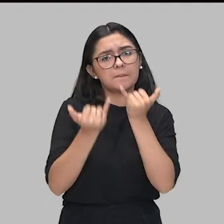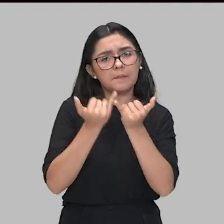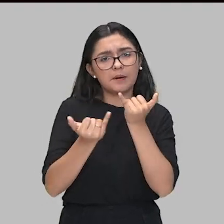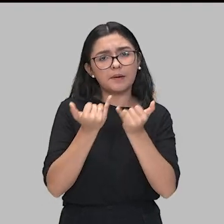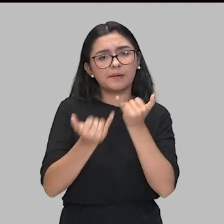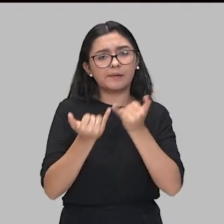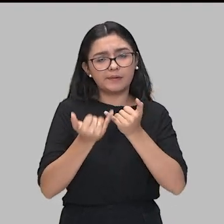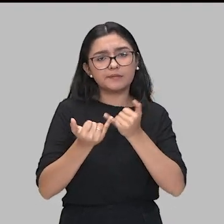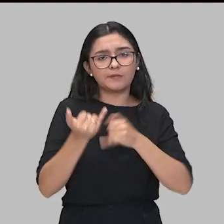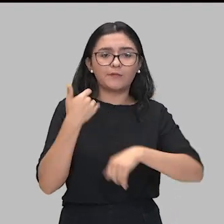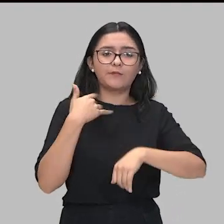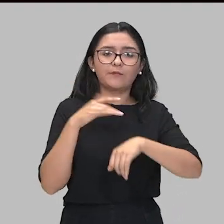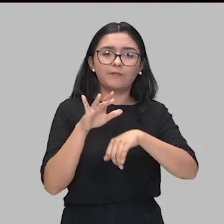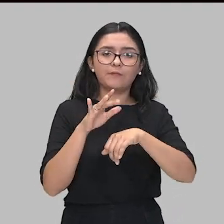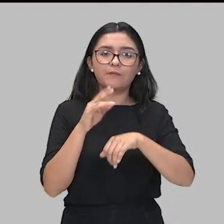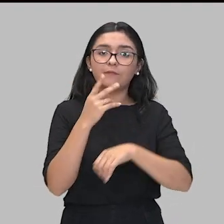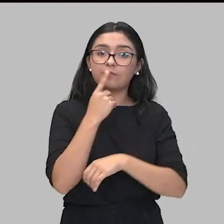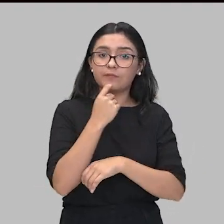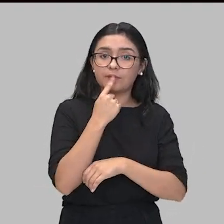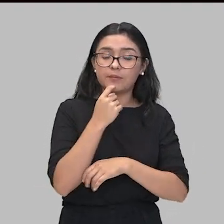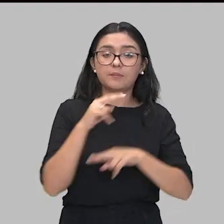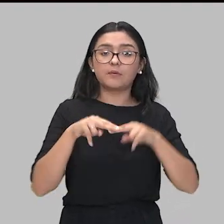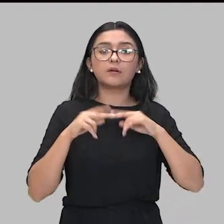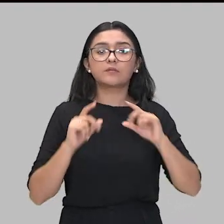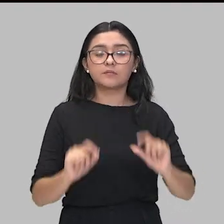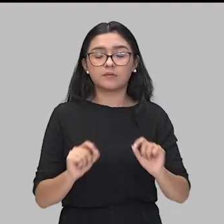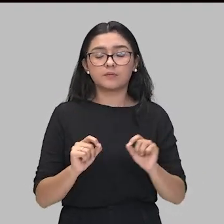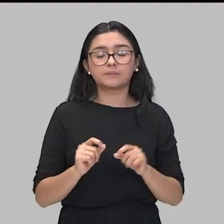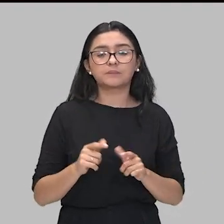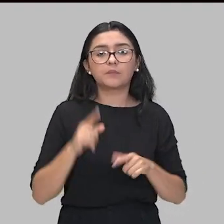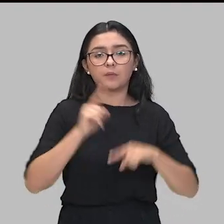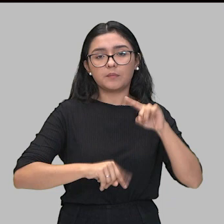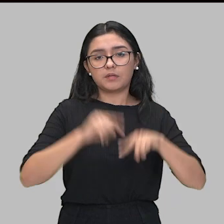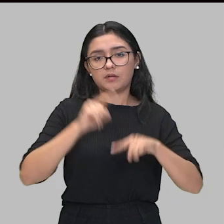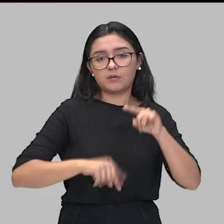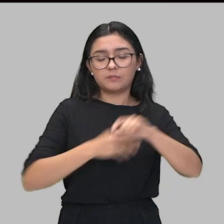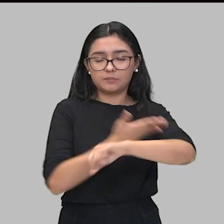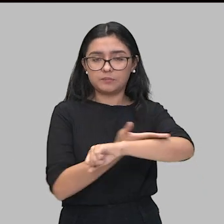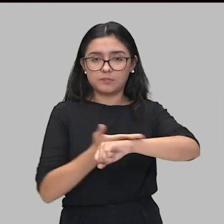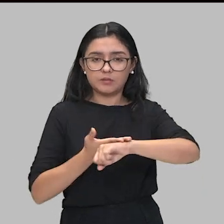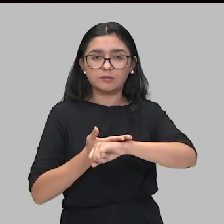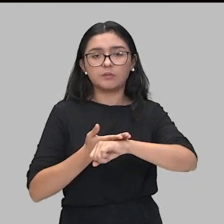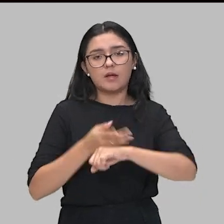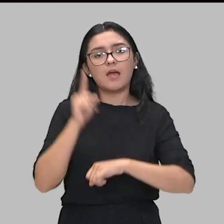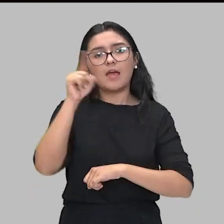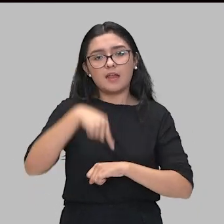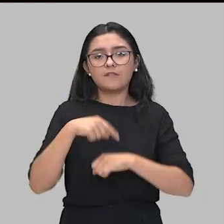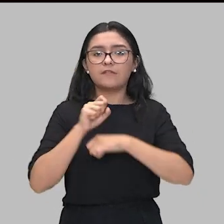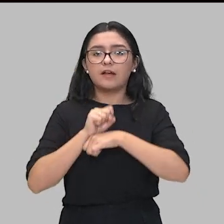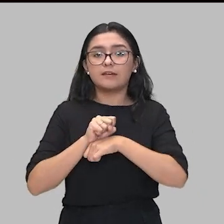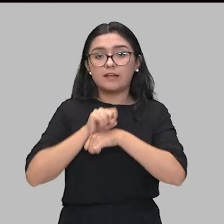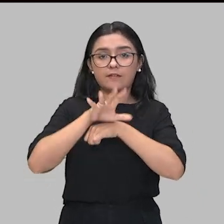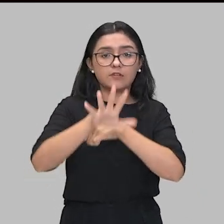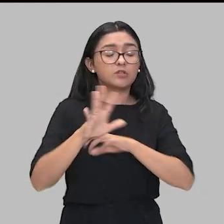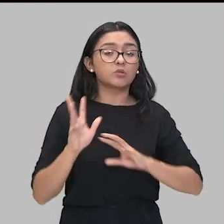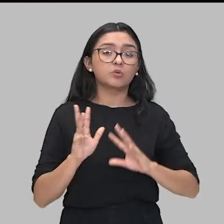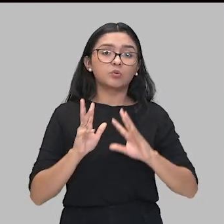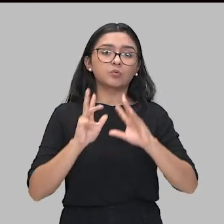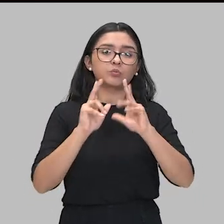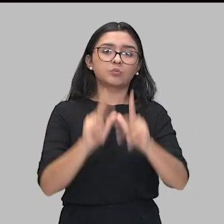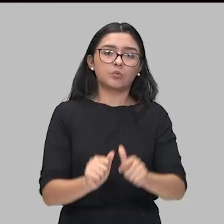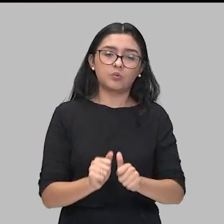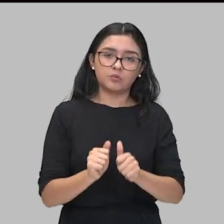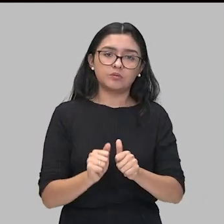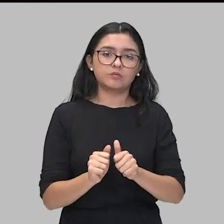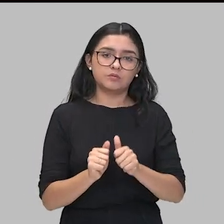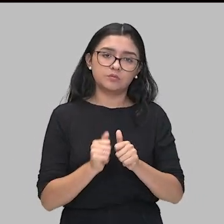cartão vermelho, não é verdade? Isso porque um objeto, quando ele é branco, ele vai refletir todas as cores que